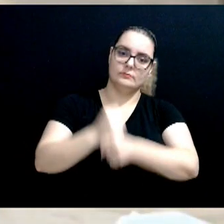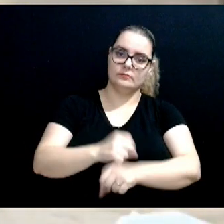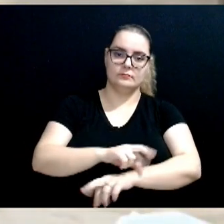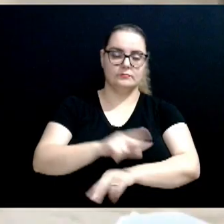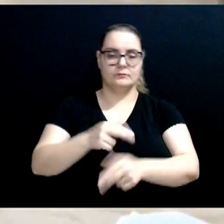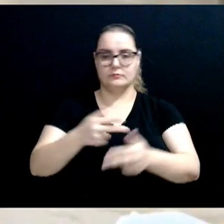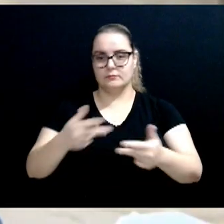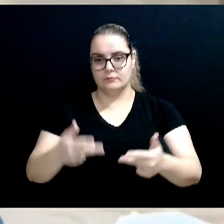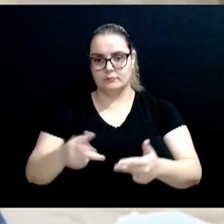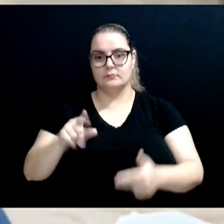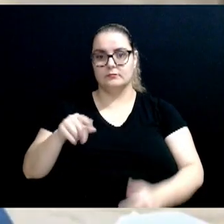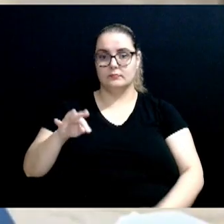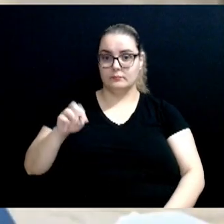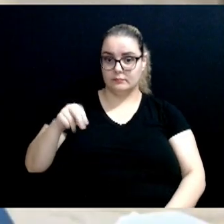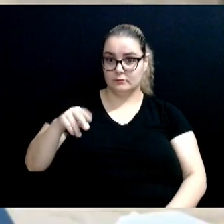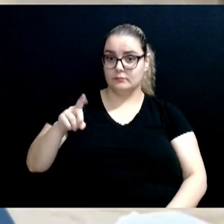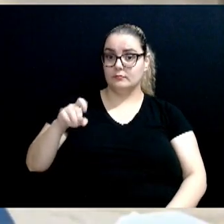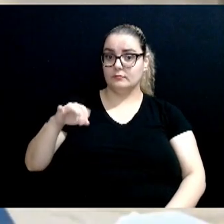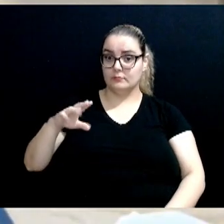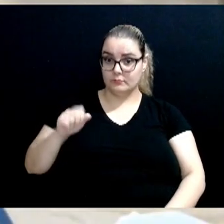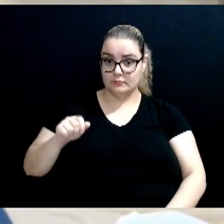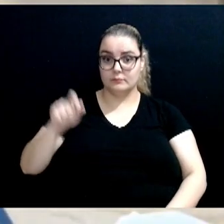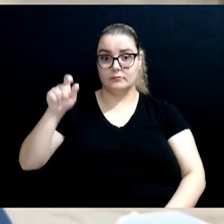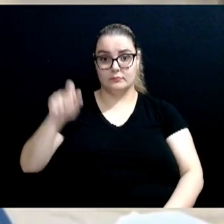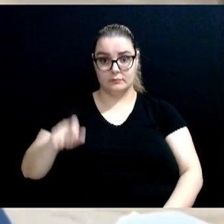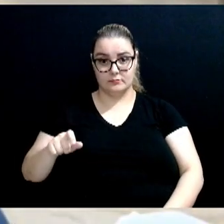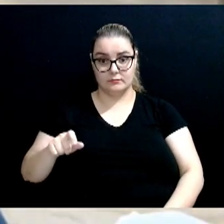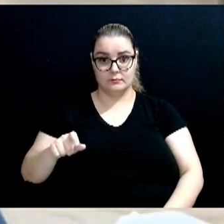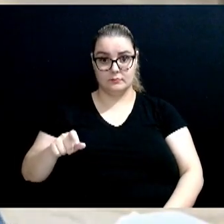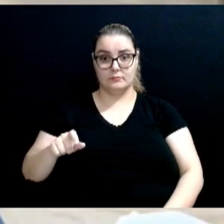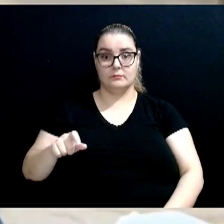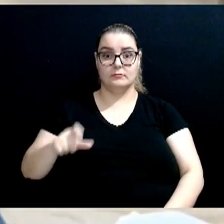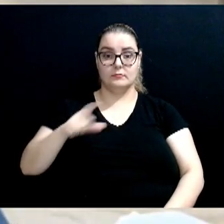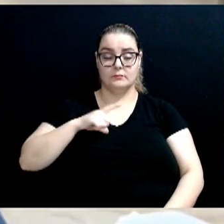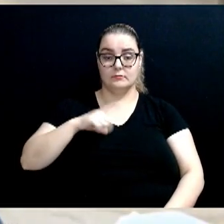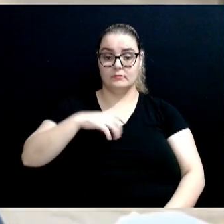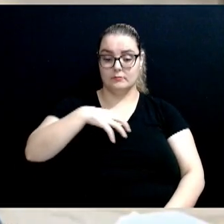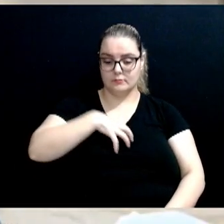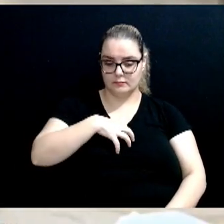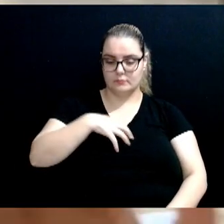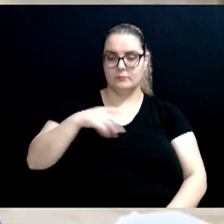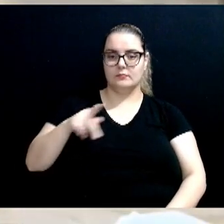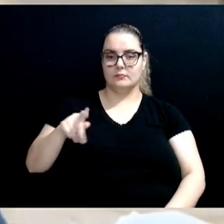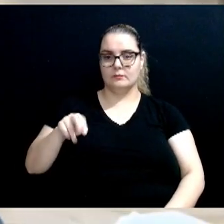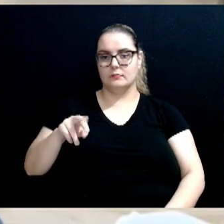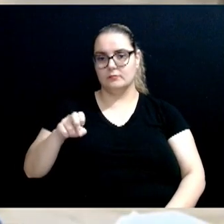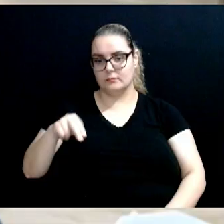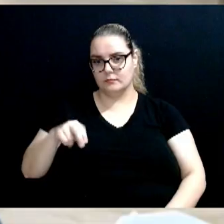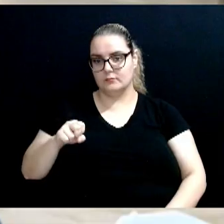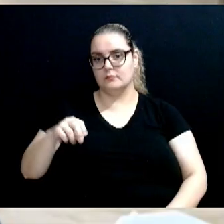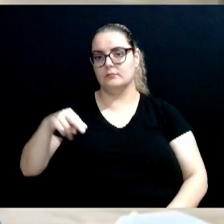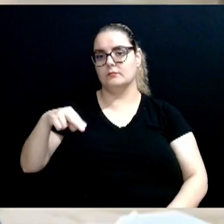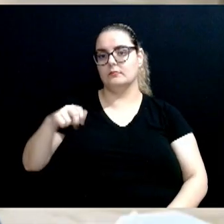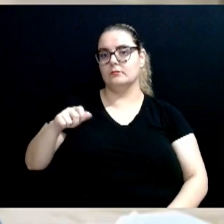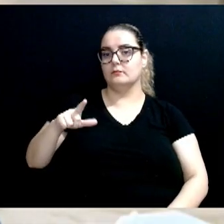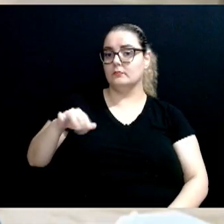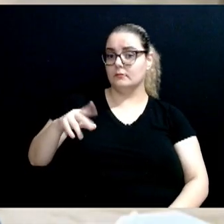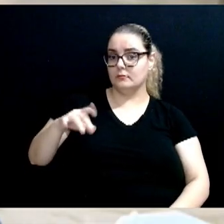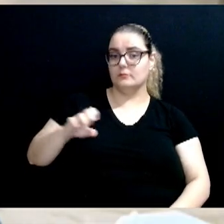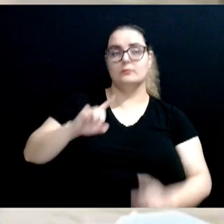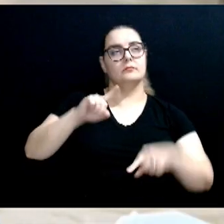que essa pessoa tem de personalidade. Né? Assim como existem outros transtornos